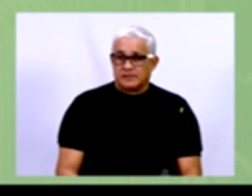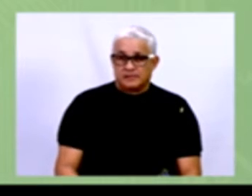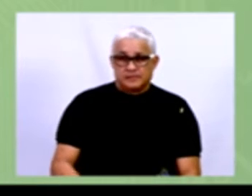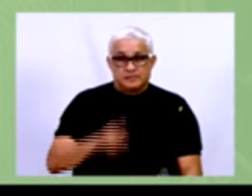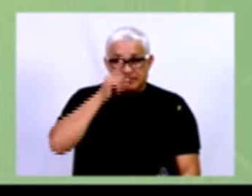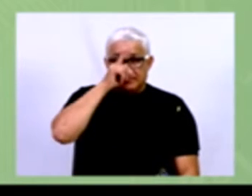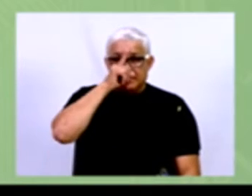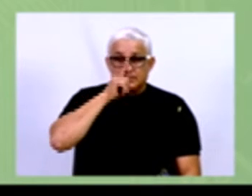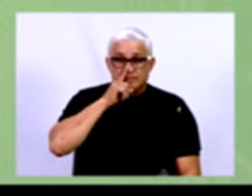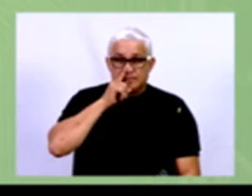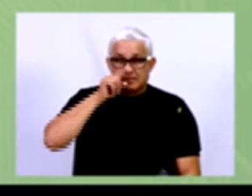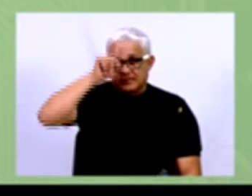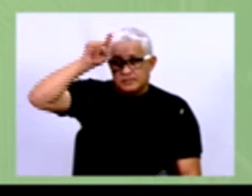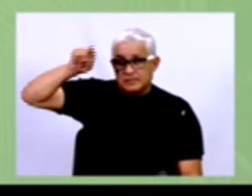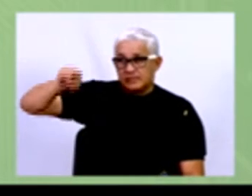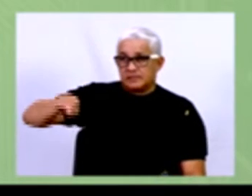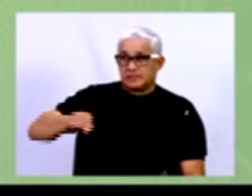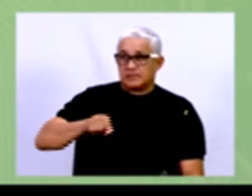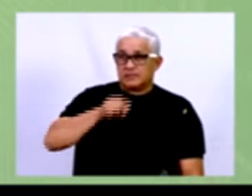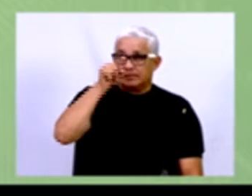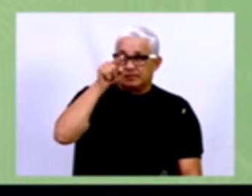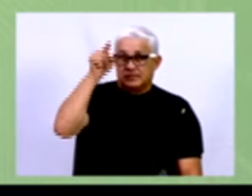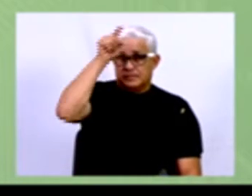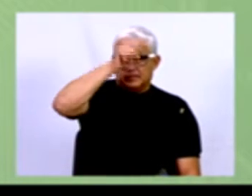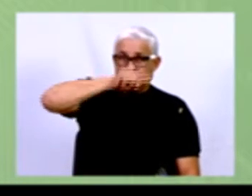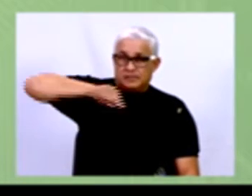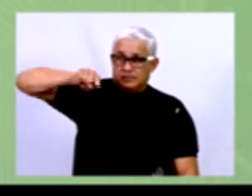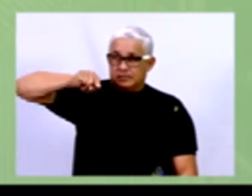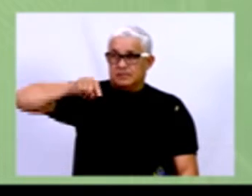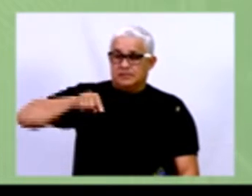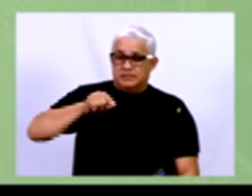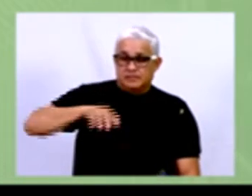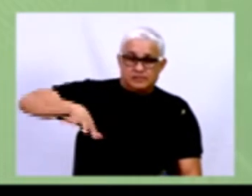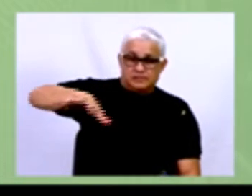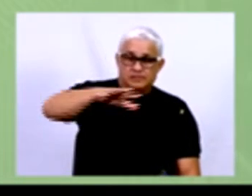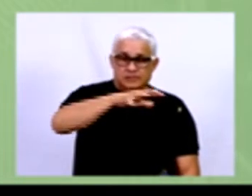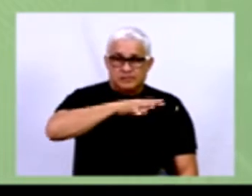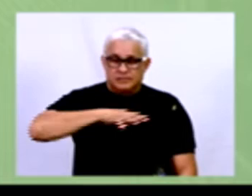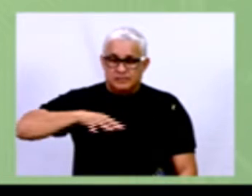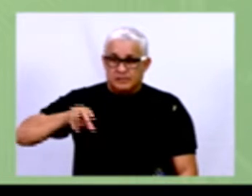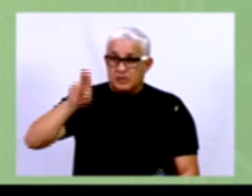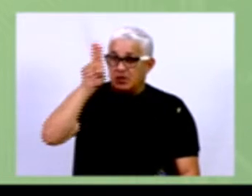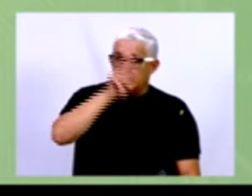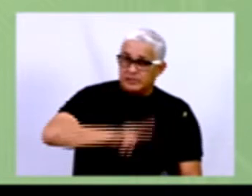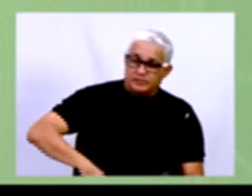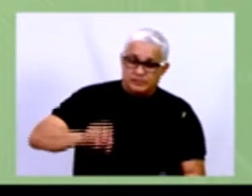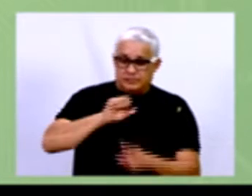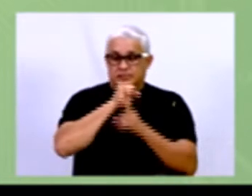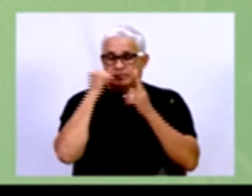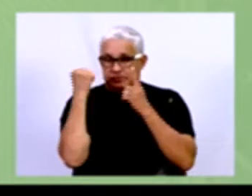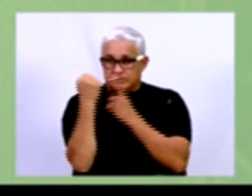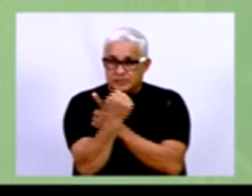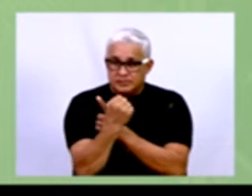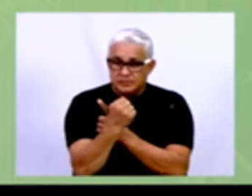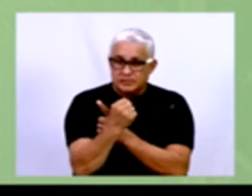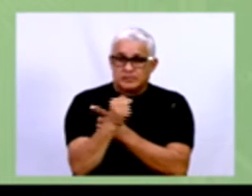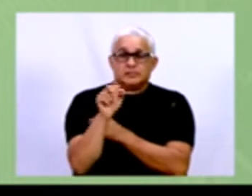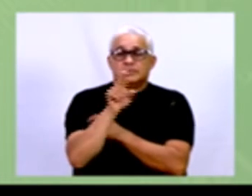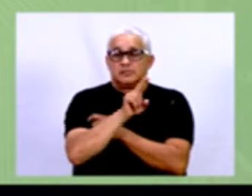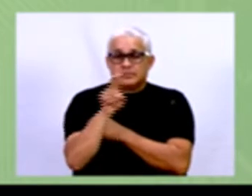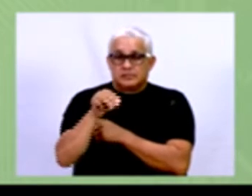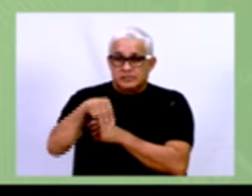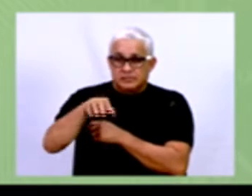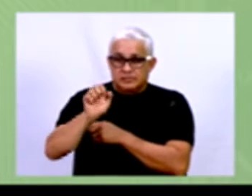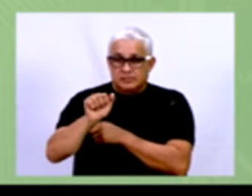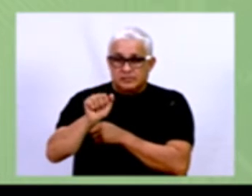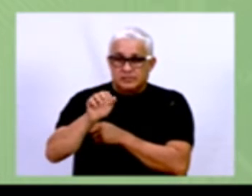amarela. Esse conjunto, essa massa de bens e serviços úteis à sociedade, nós chamamos de mercado